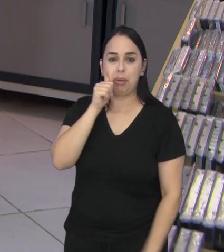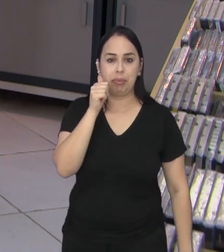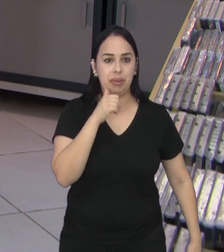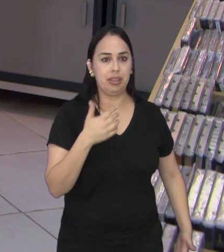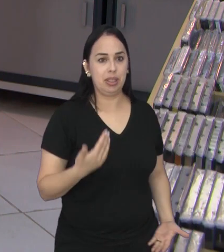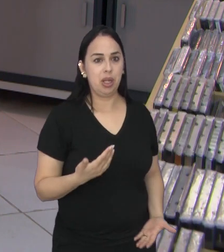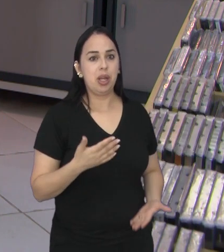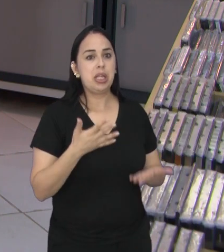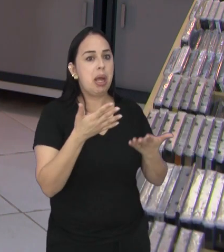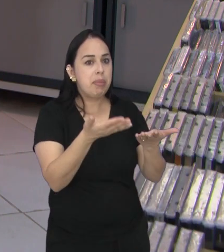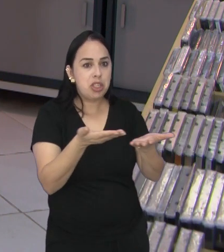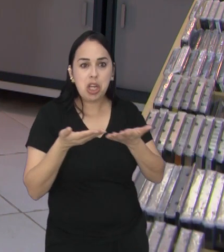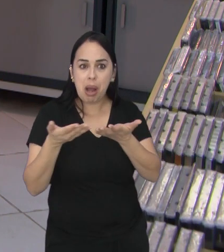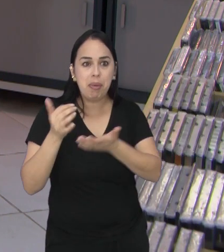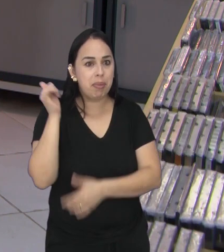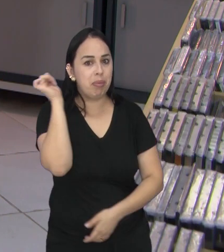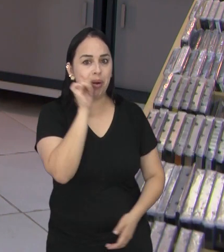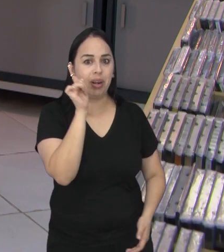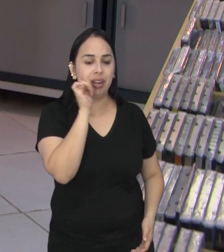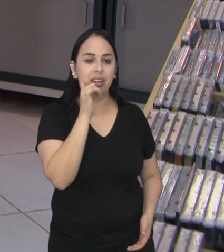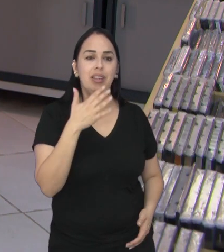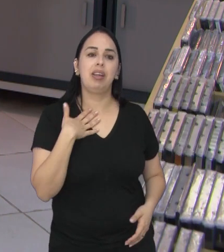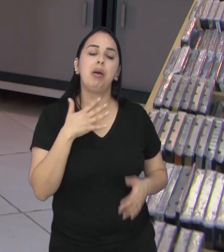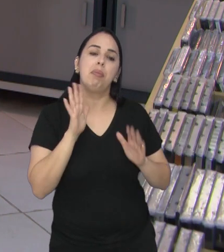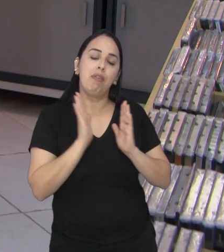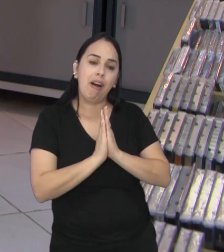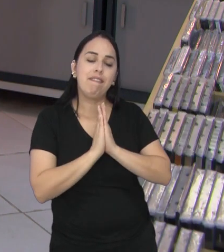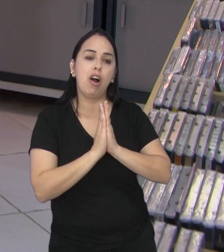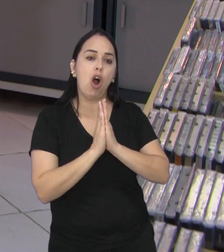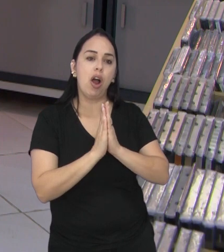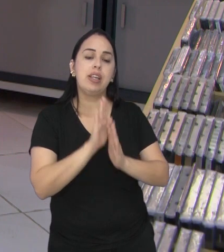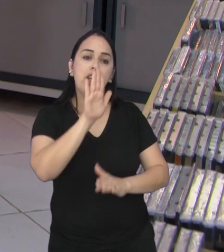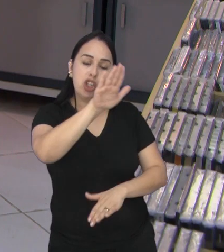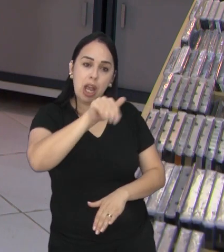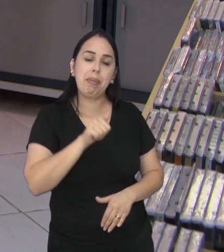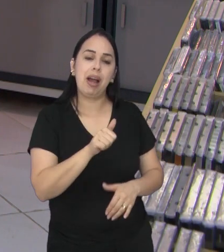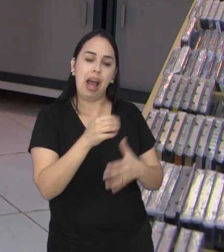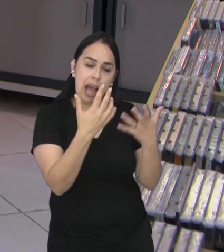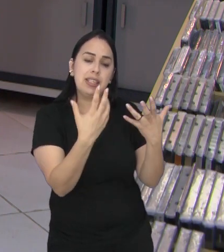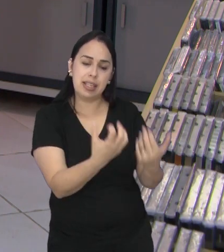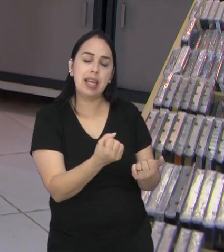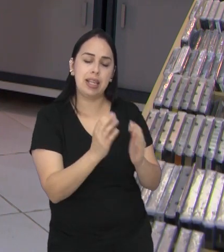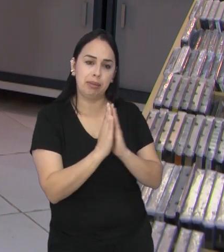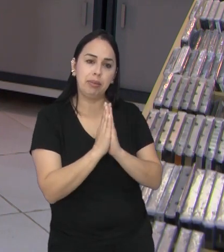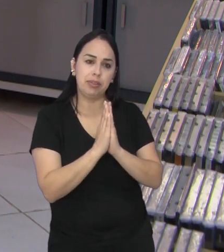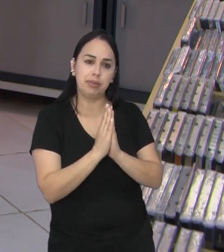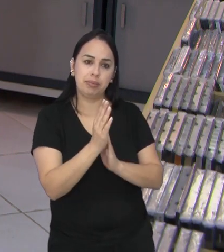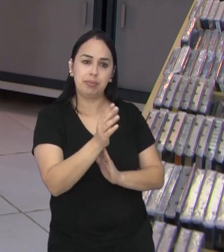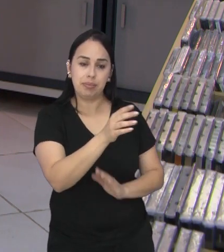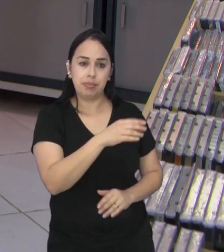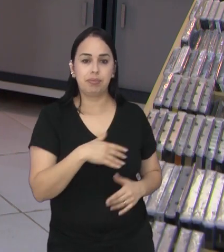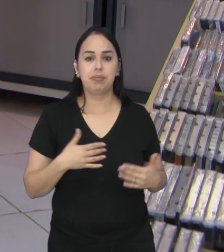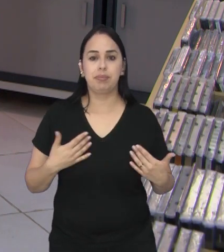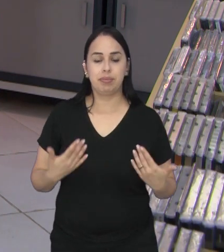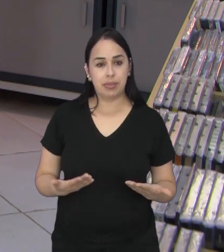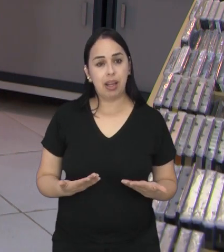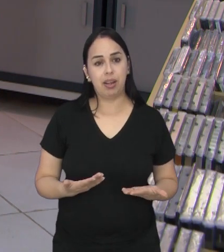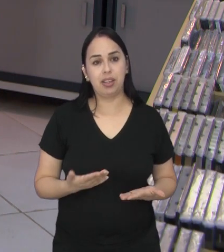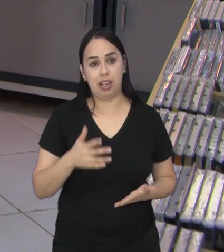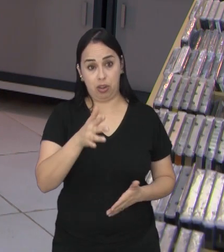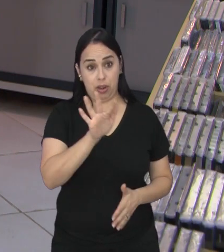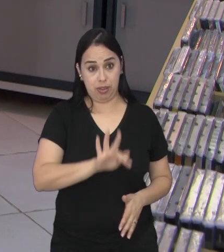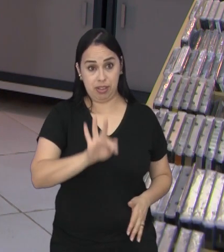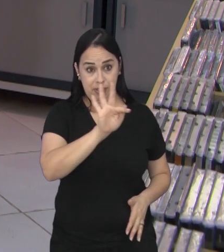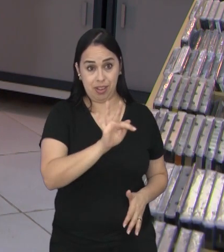trago mulheres sempre que eu posso. Mulheres me atendam quando eu chamar vocês, porque eu quero vocês aqui. Incrível. Não, agora vamos falar, você está fazendo